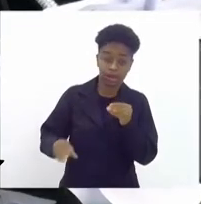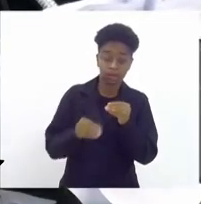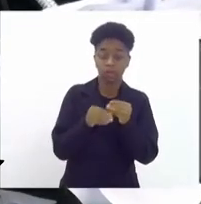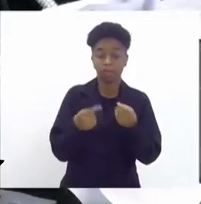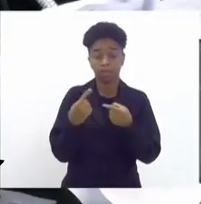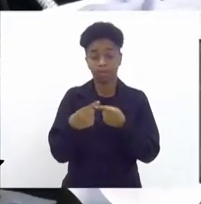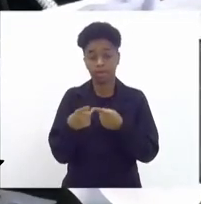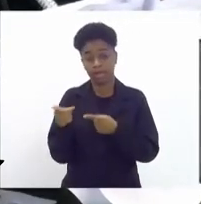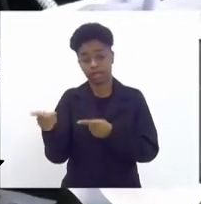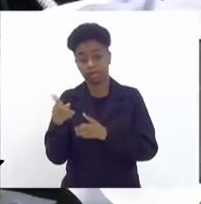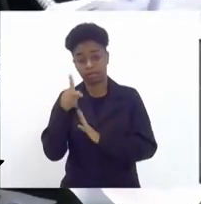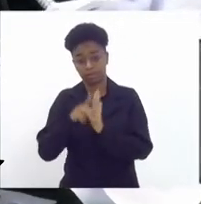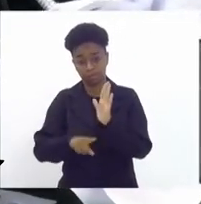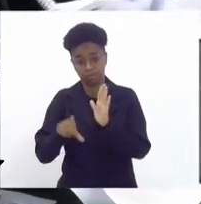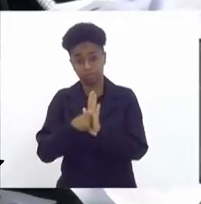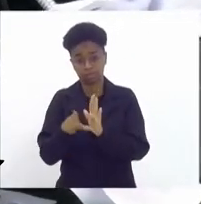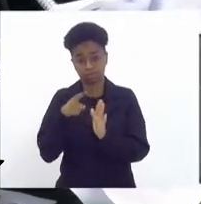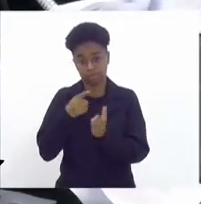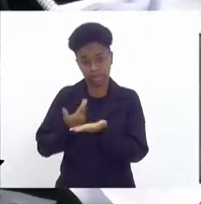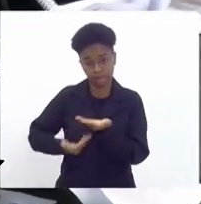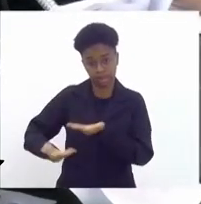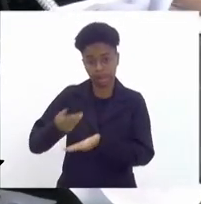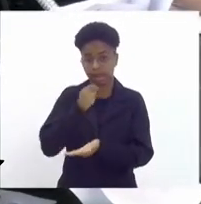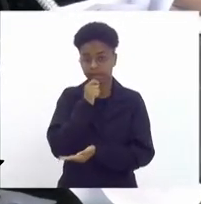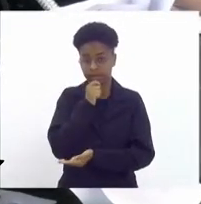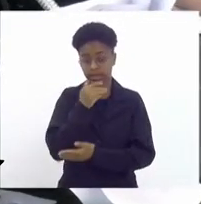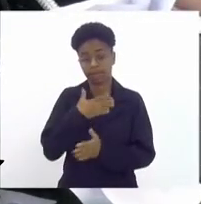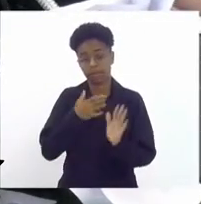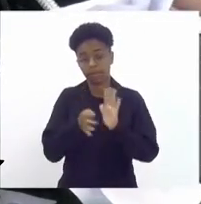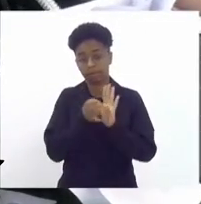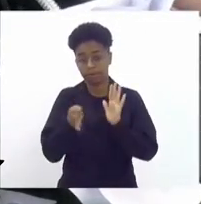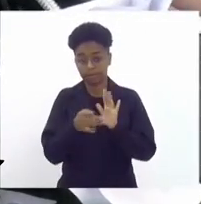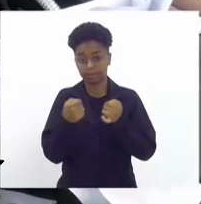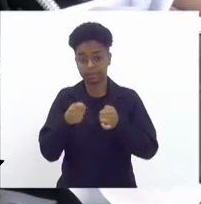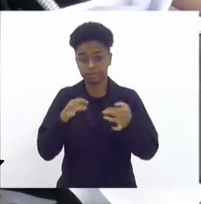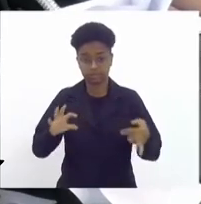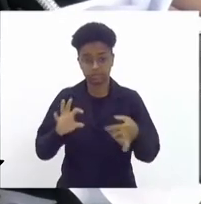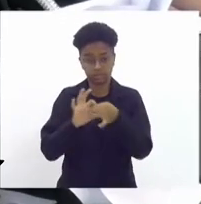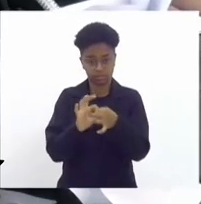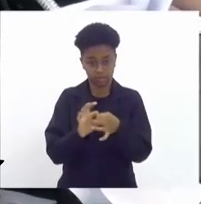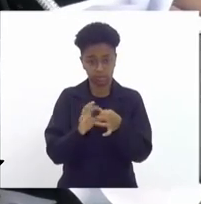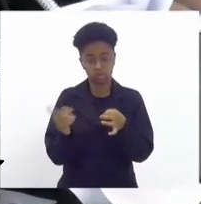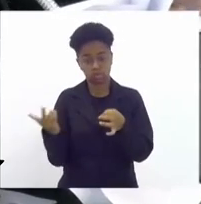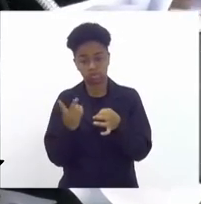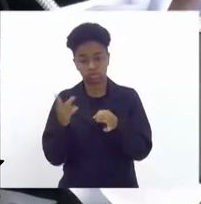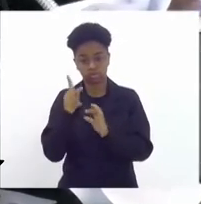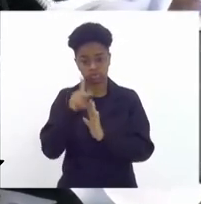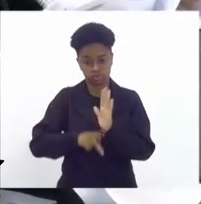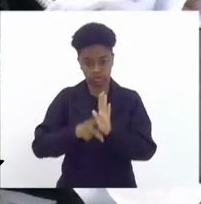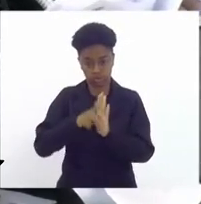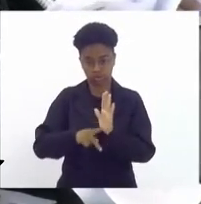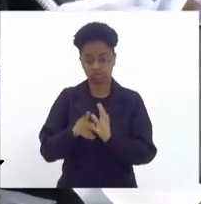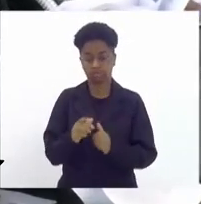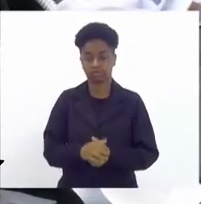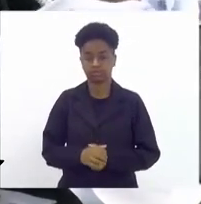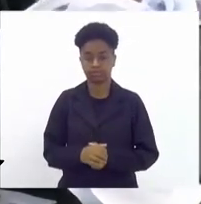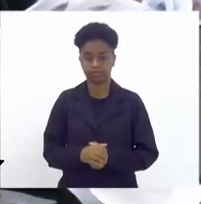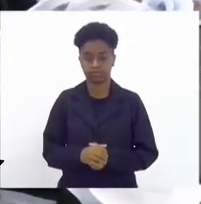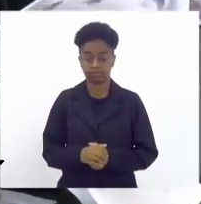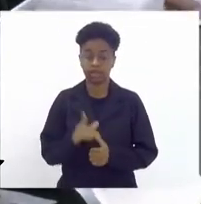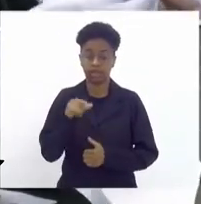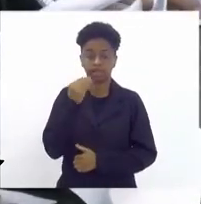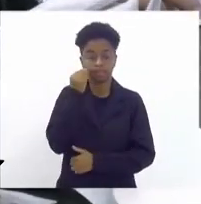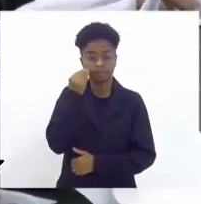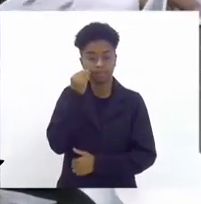projeto da deputada Rosângela está em tramitação. Então, o meu parecer é pela anexação ao PL 1616 de 2012. Uma